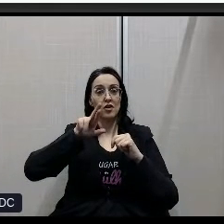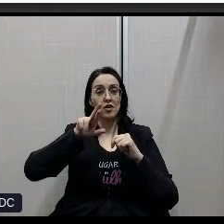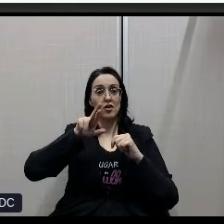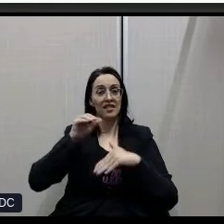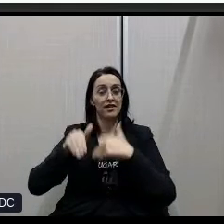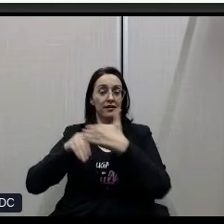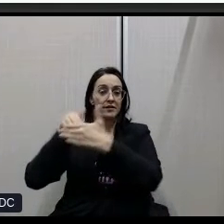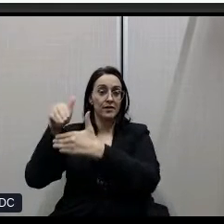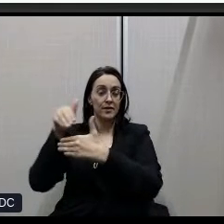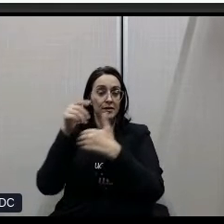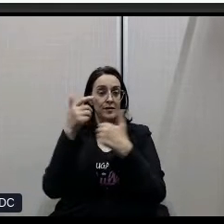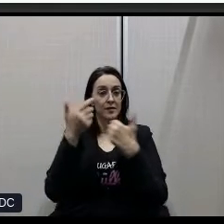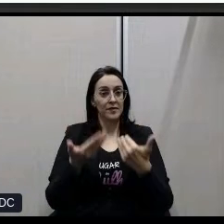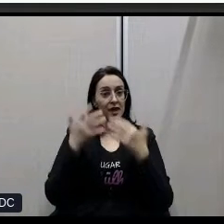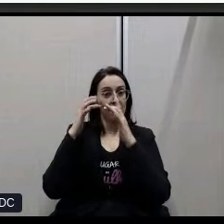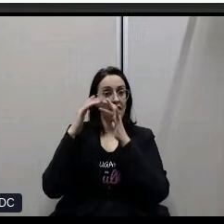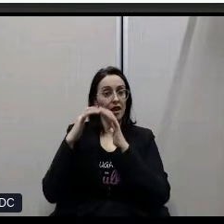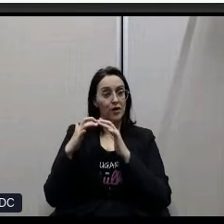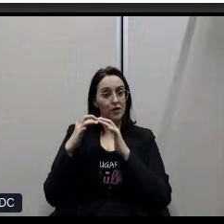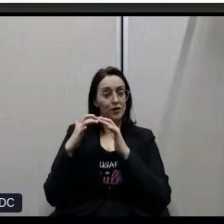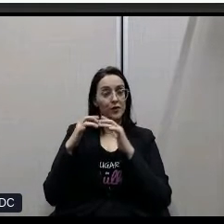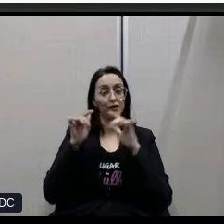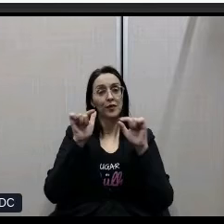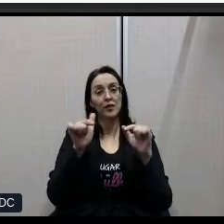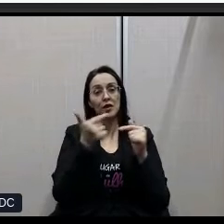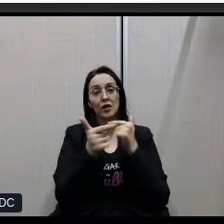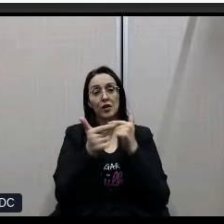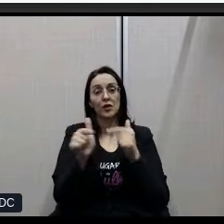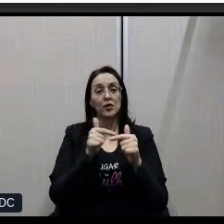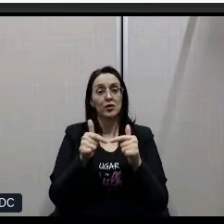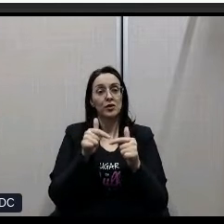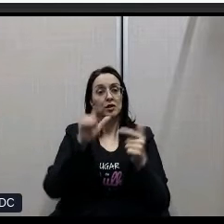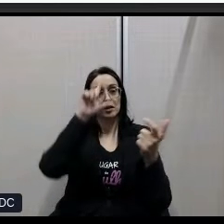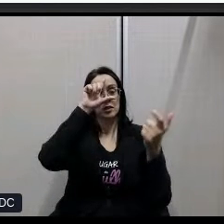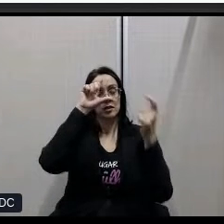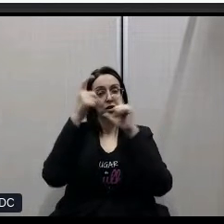E aí, falando por cima de cada um deles, o transtorno de